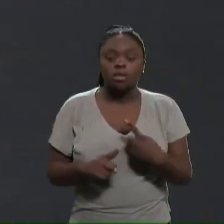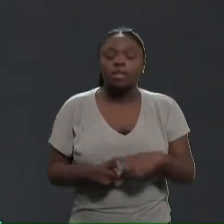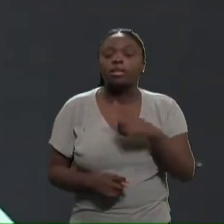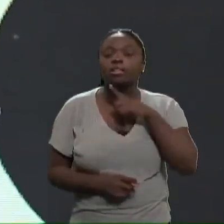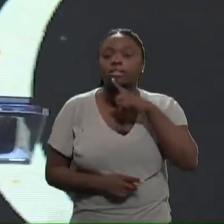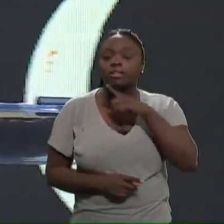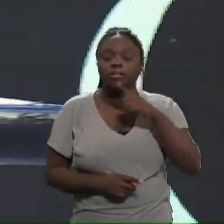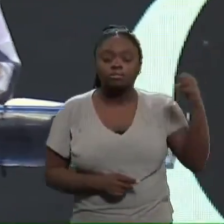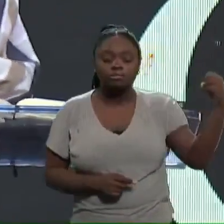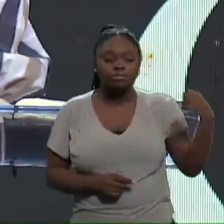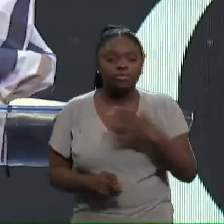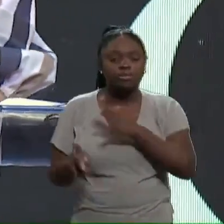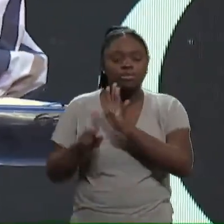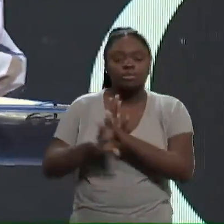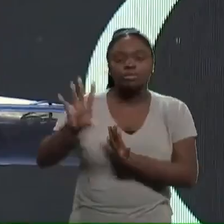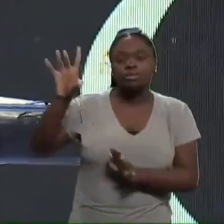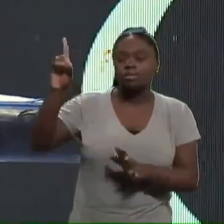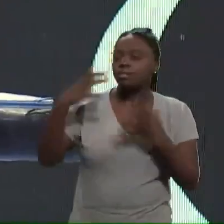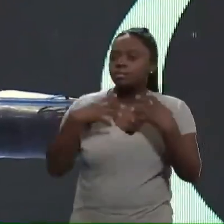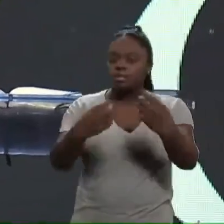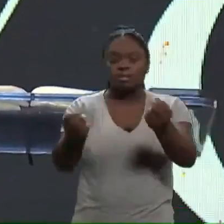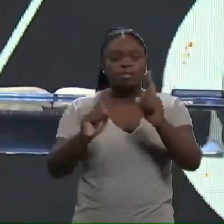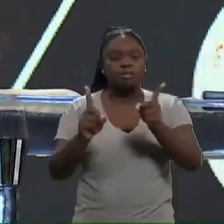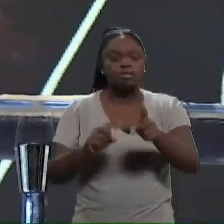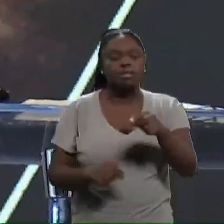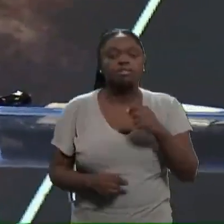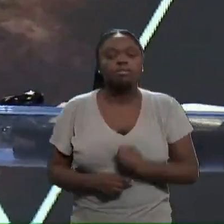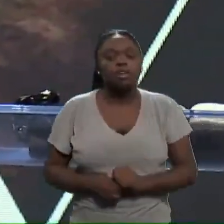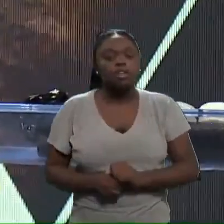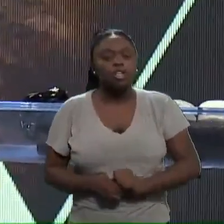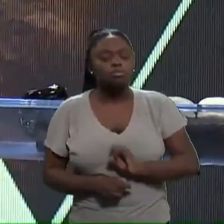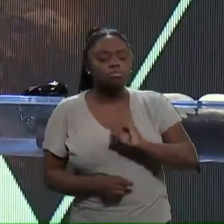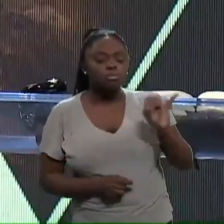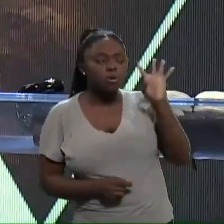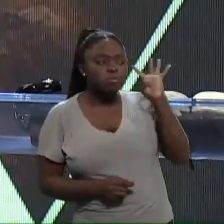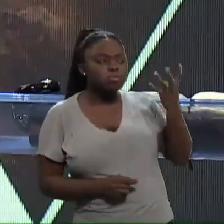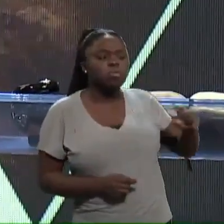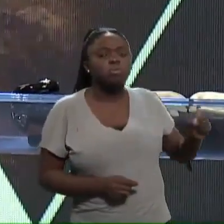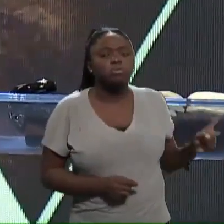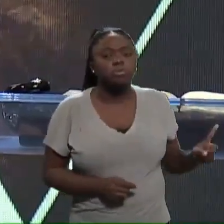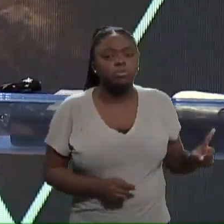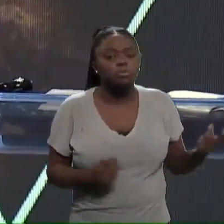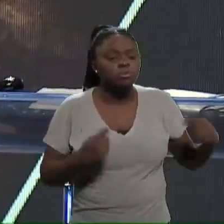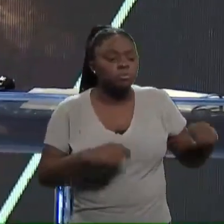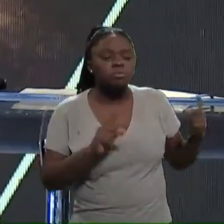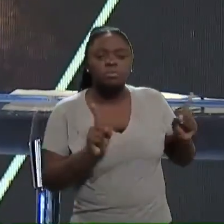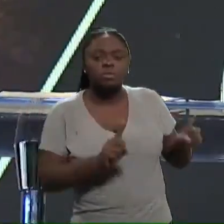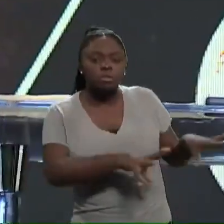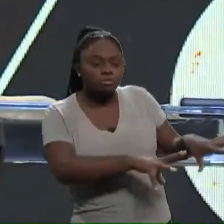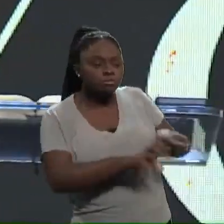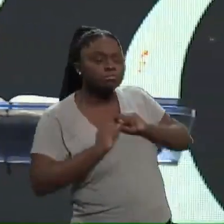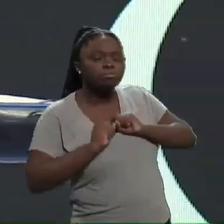existe o novo de Deus que não permite que você arraste aquilo que não está resolvido.